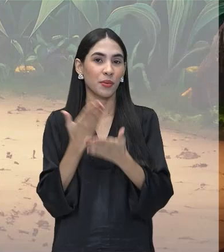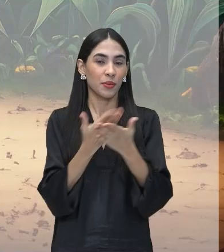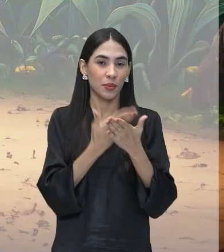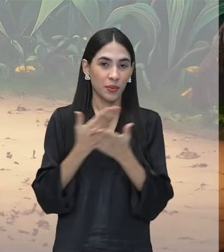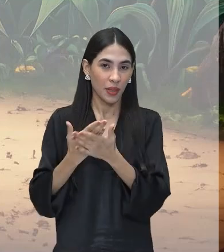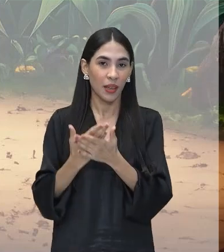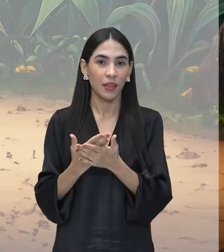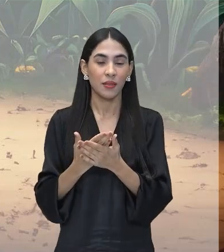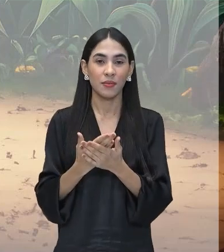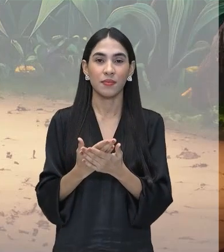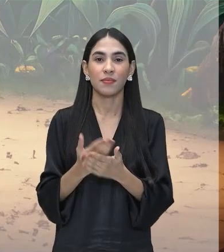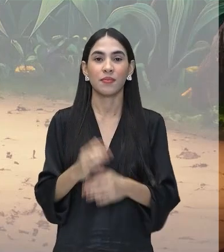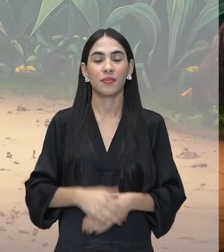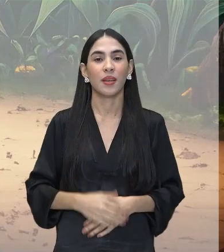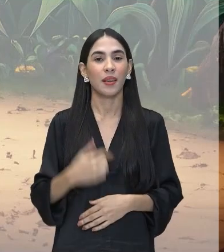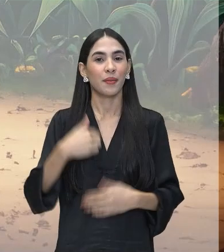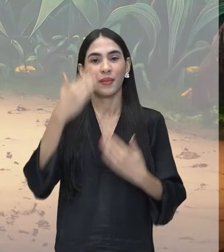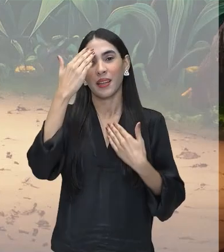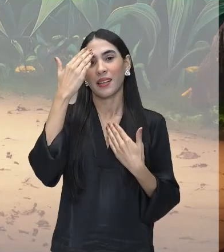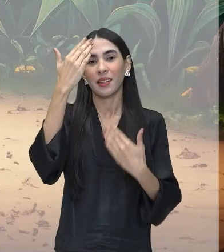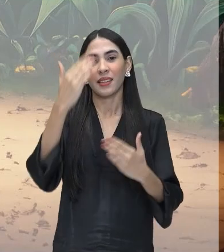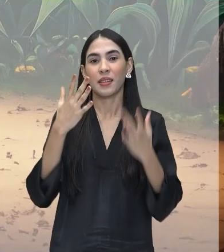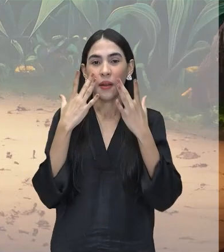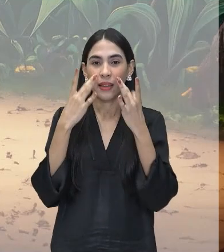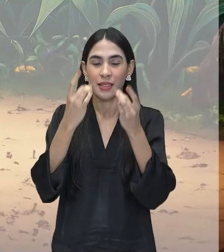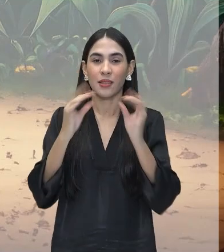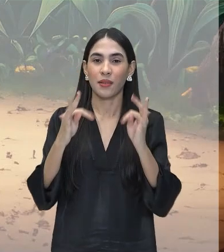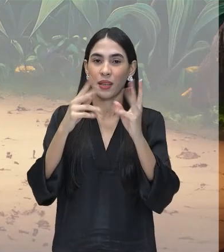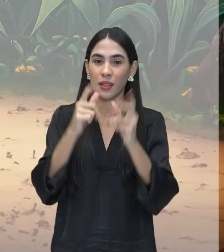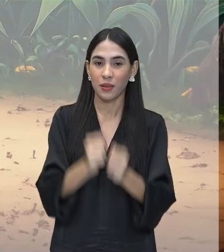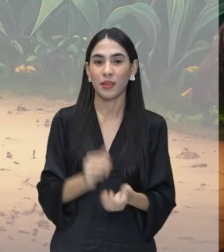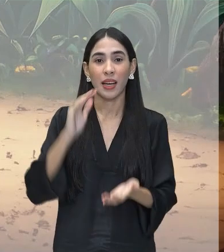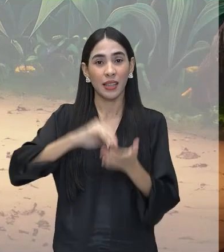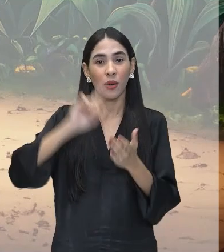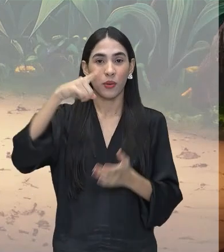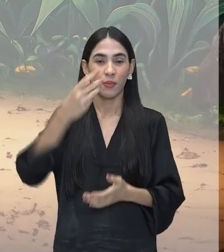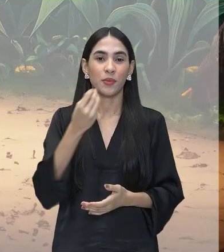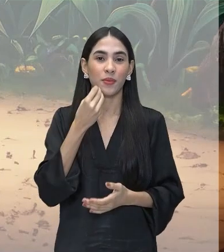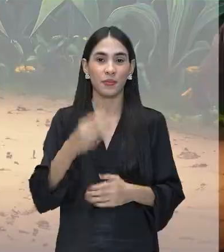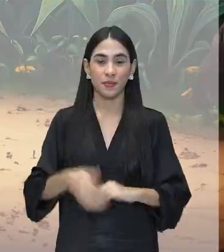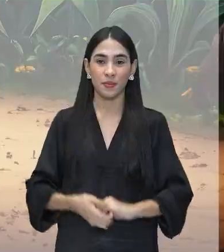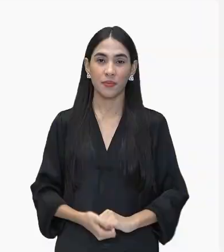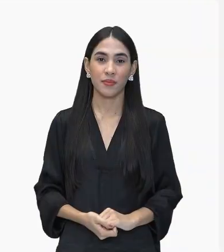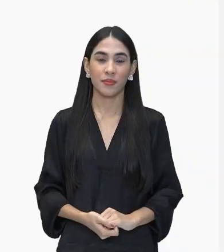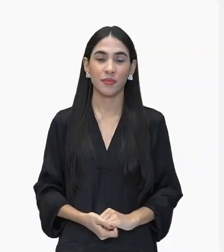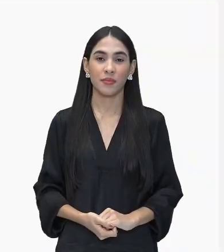aqui essa nossa aula. Eu agradeço a atenção de vocês e até a próxima aula.